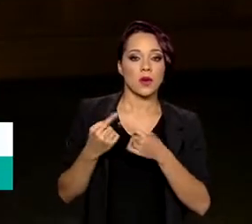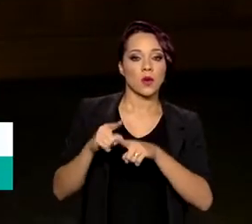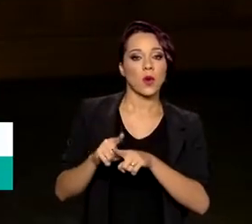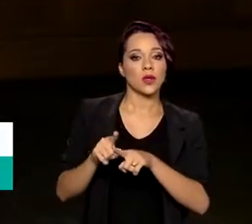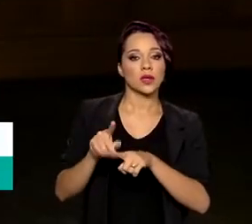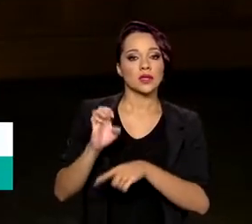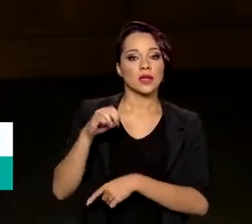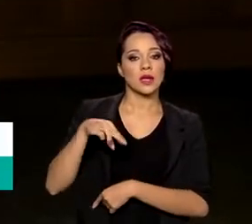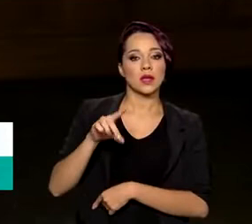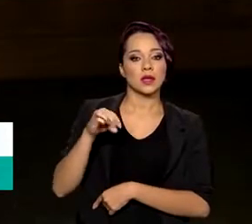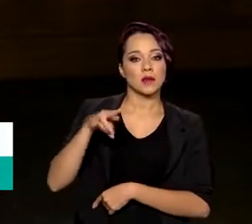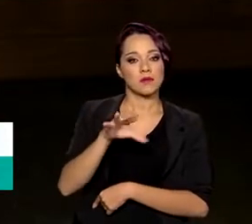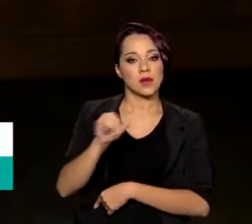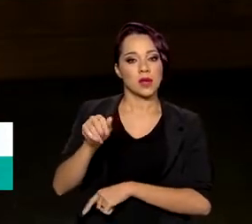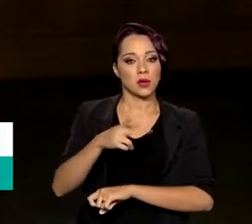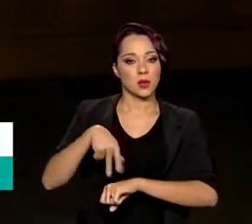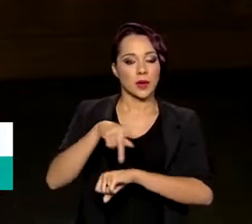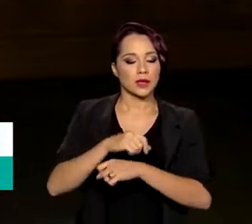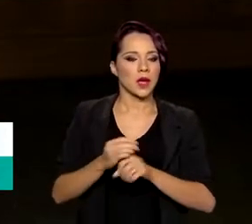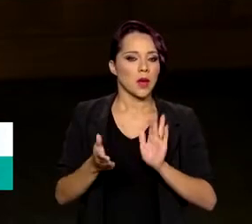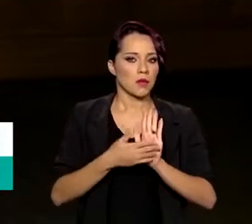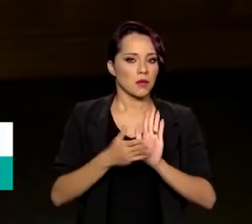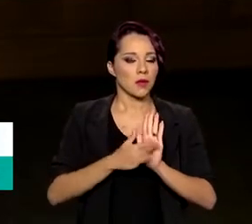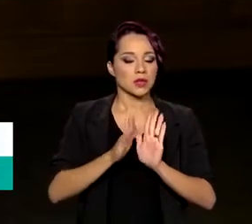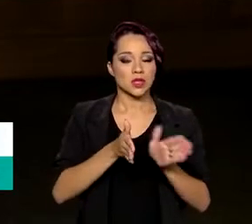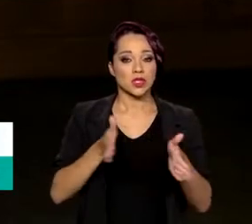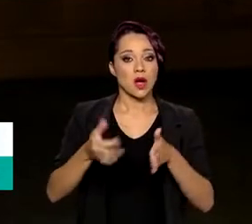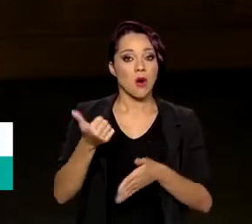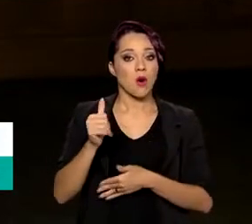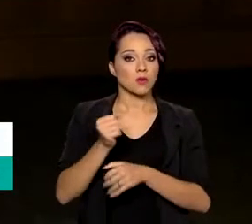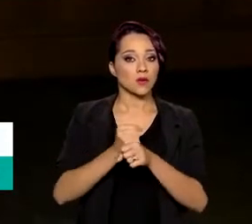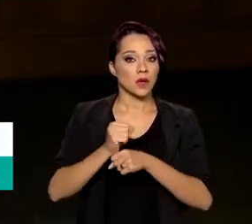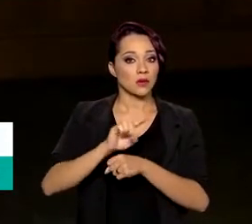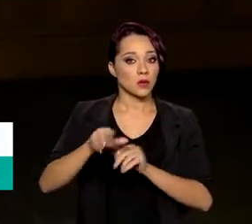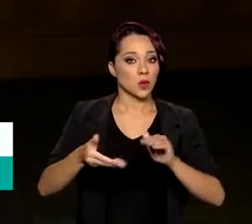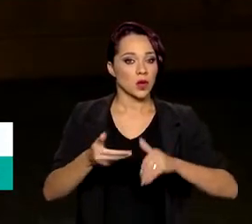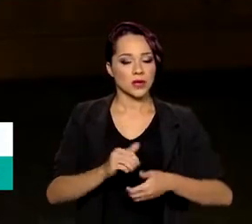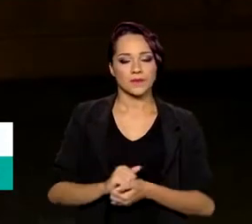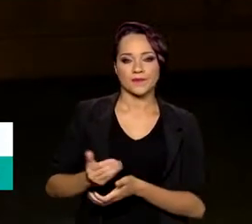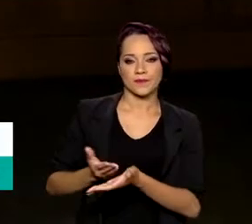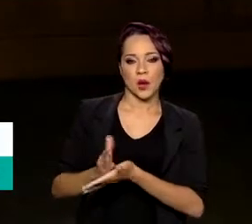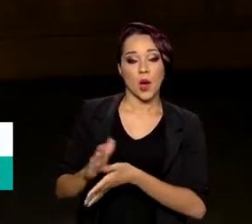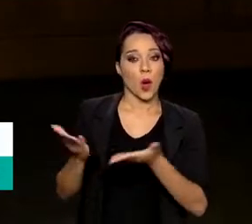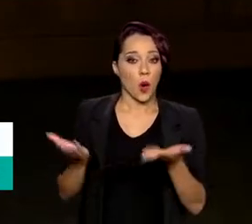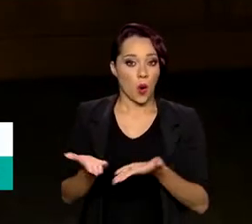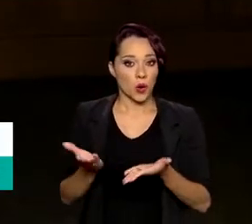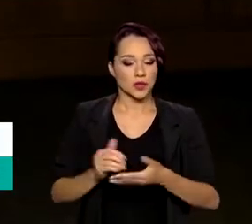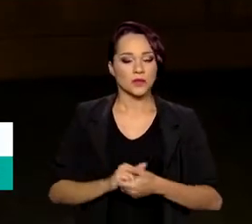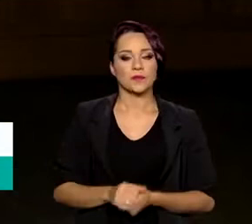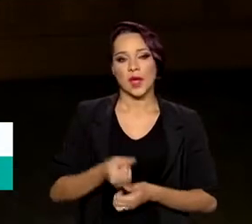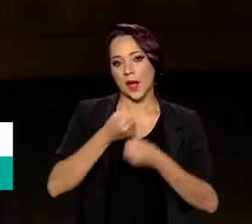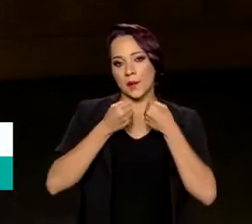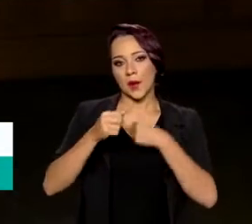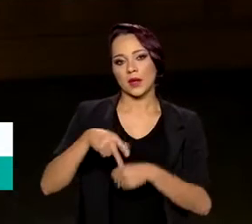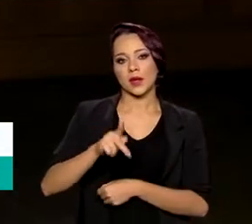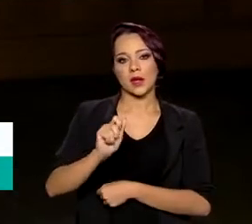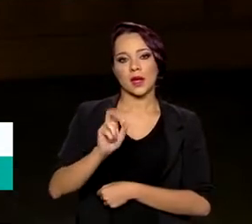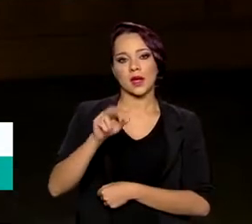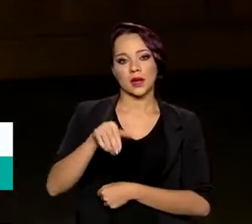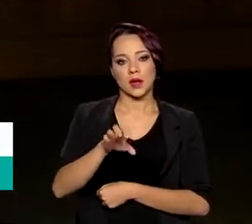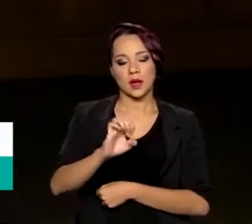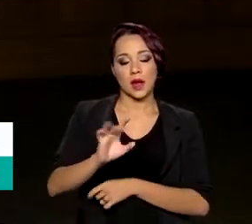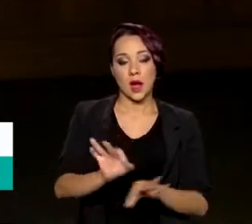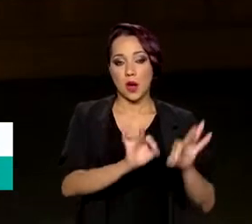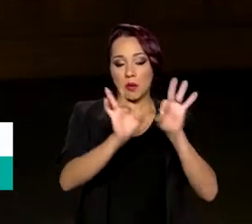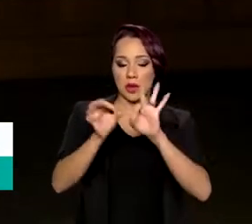do país. A proposta circulava há 11 anos no Congresso. A promulgação acontece ainda hoje. A repórter Cariane Costa acompanhou